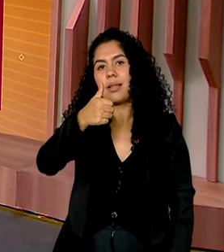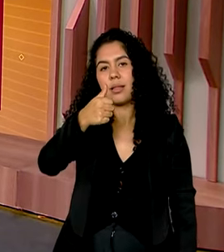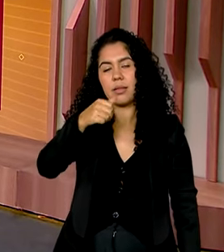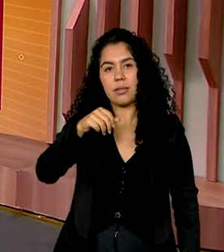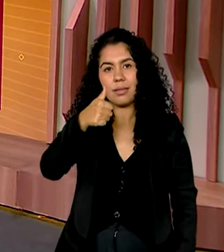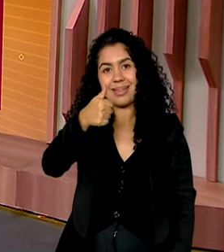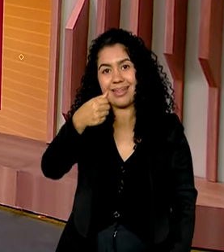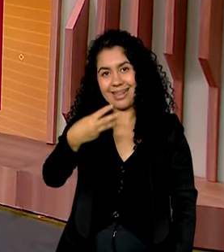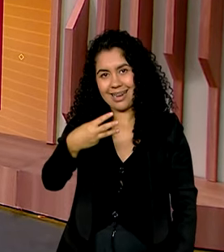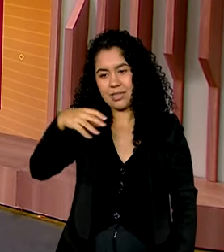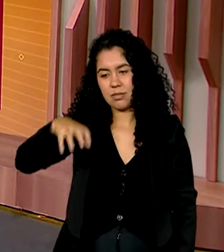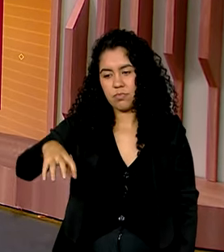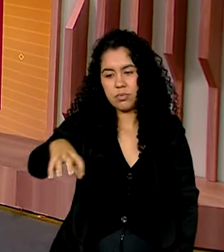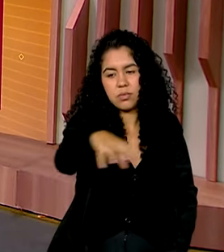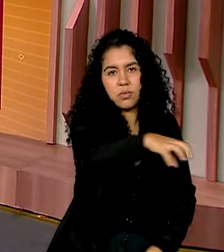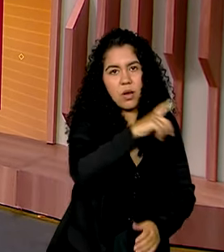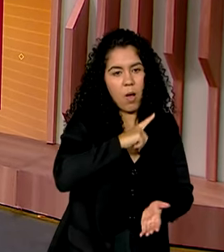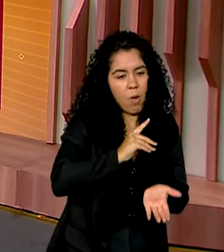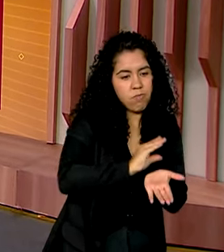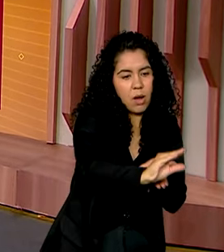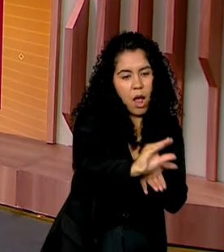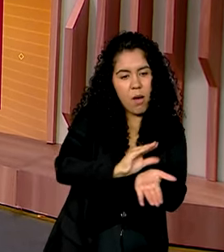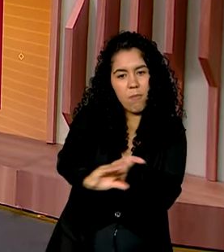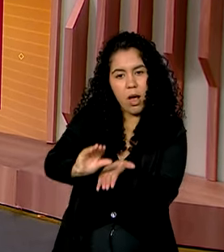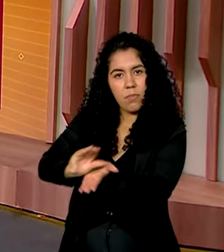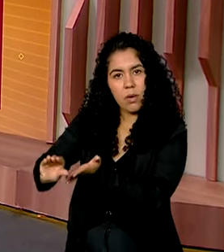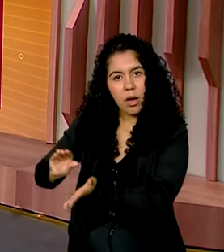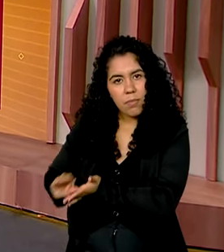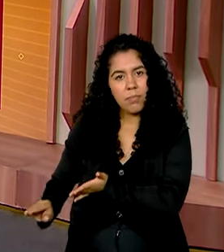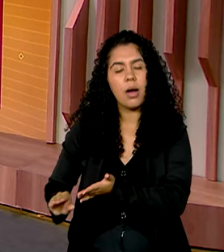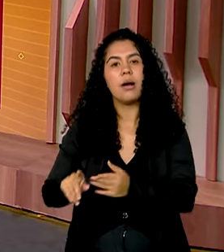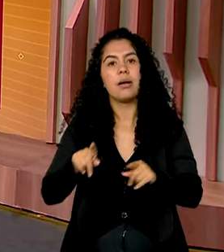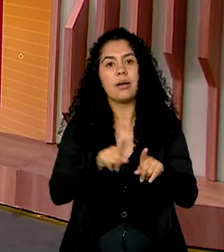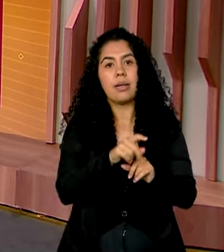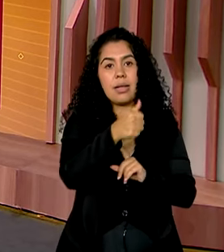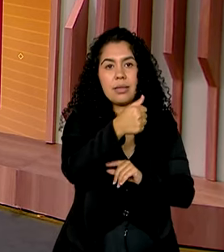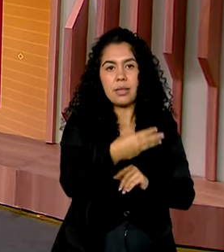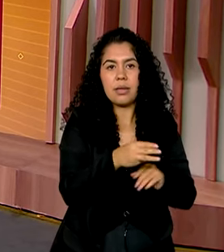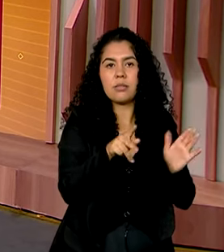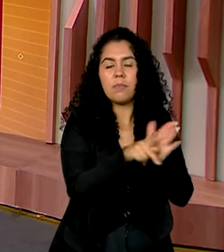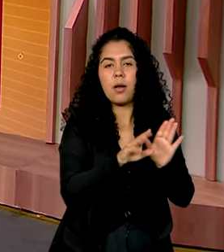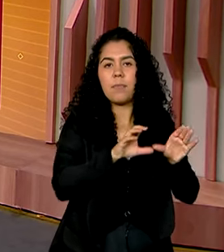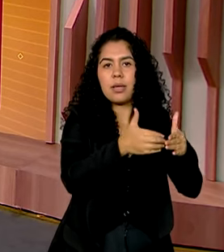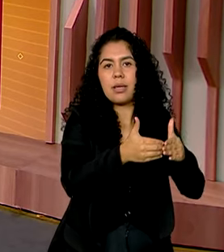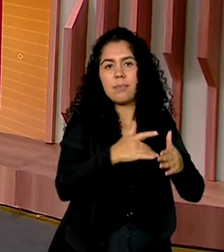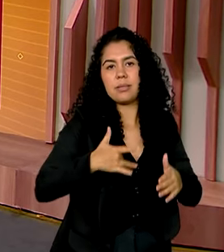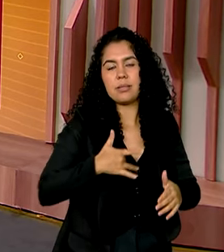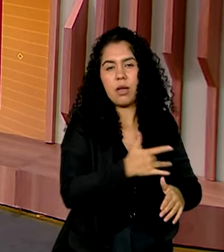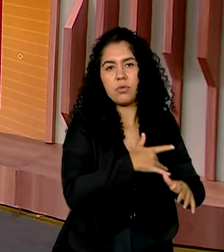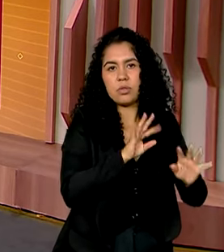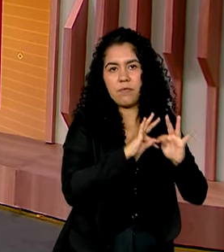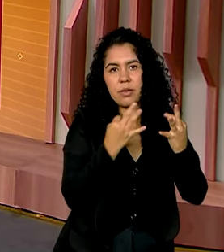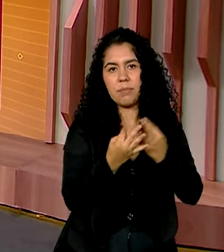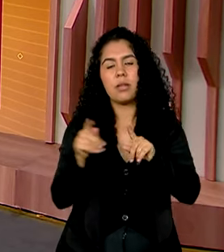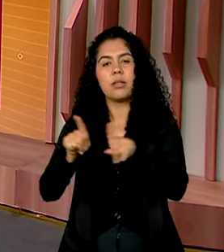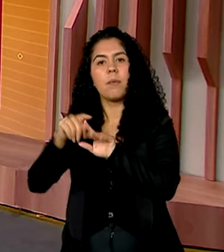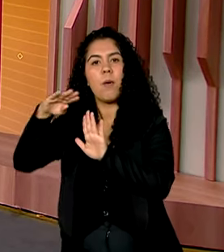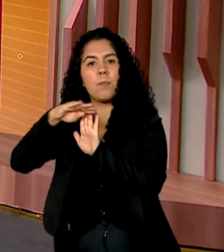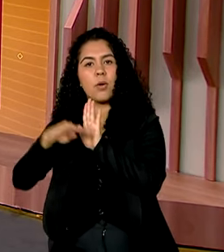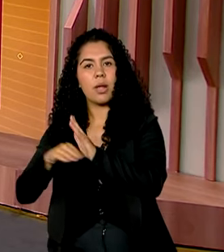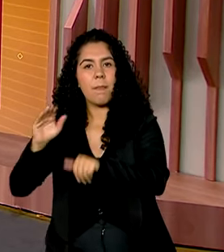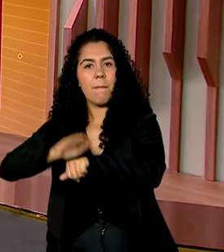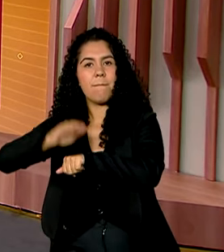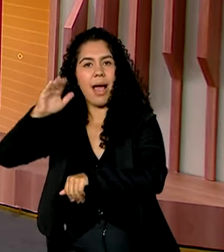básicas de saúde, 13 equipes do programa Saúde da Família e 5 médicos do programa Mais Médicos. E você já